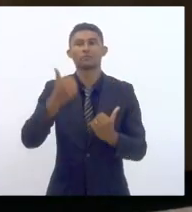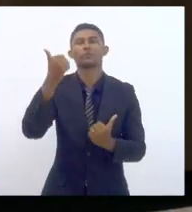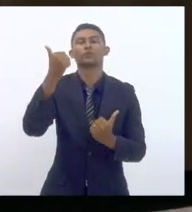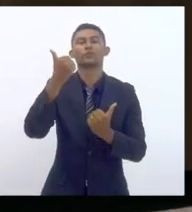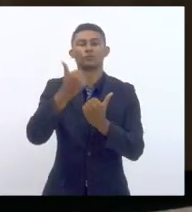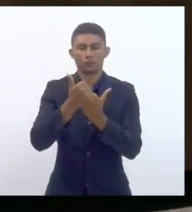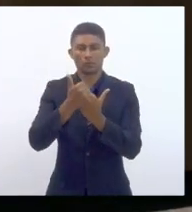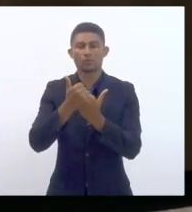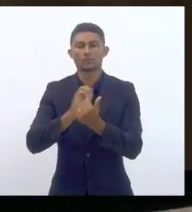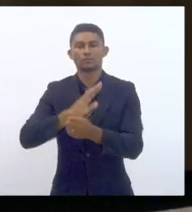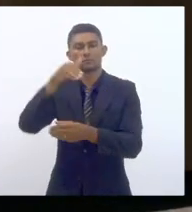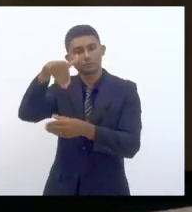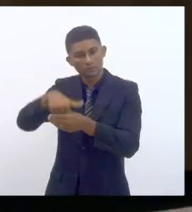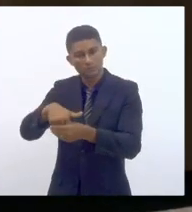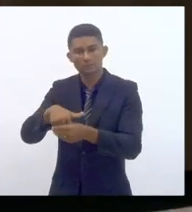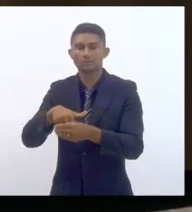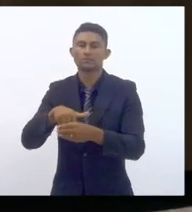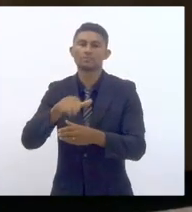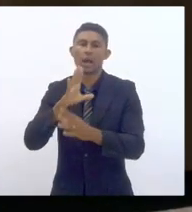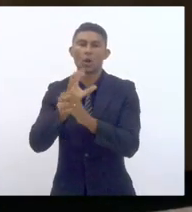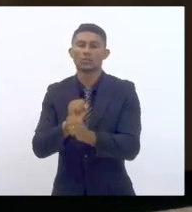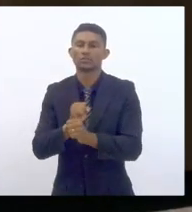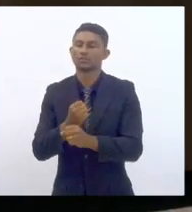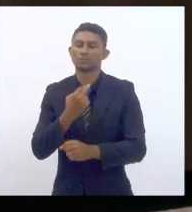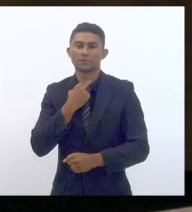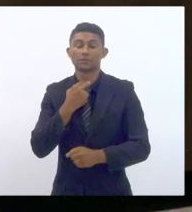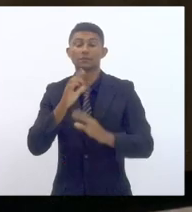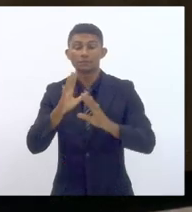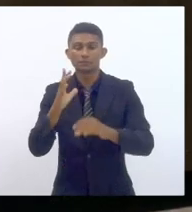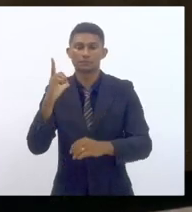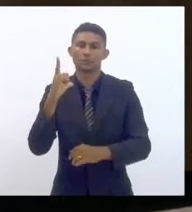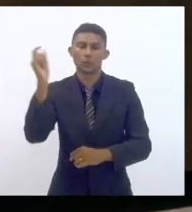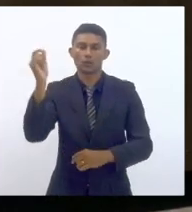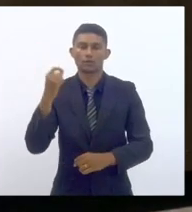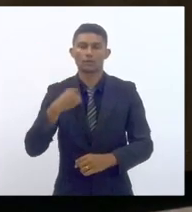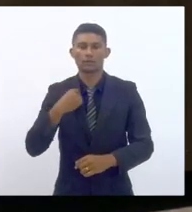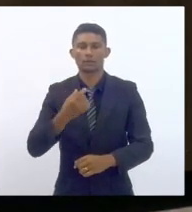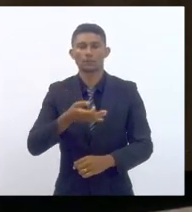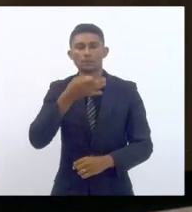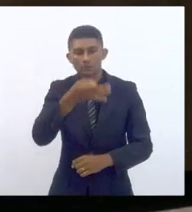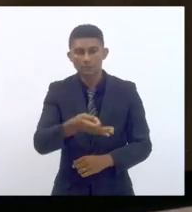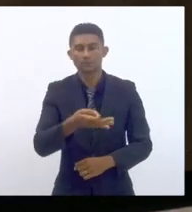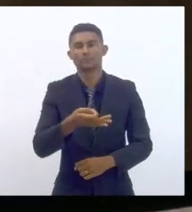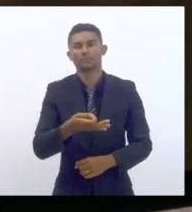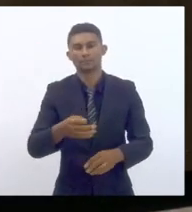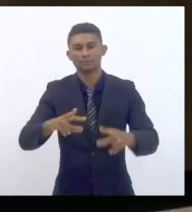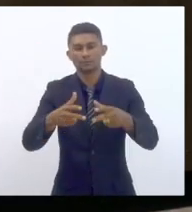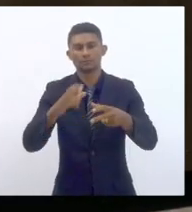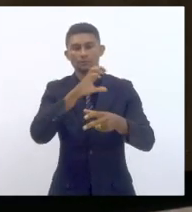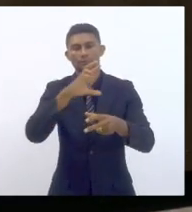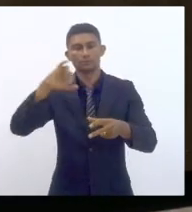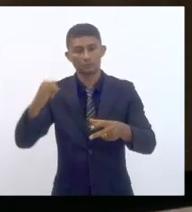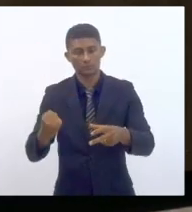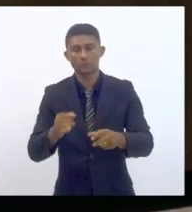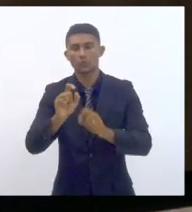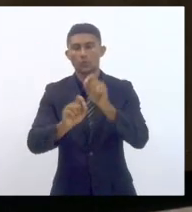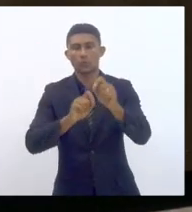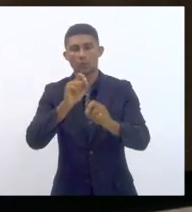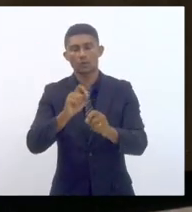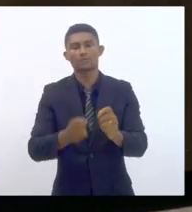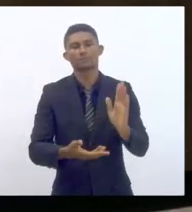podia computá-lo, que desse o parecer da CCJ em nome dele, que é